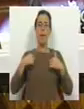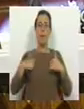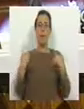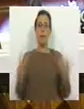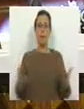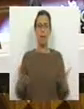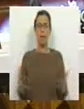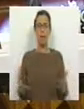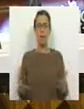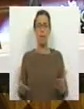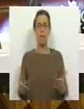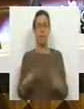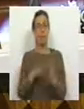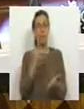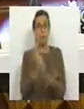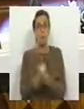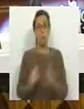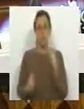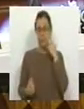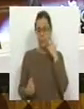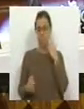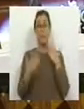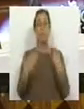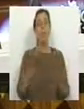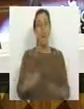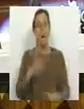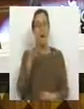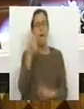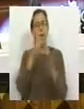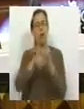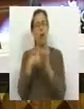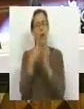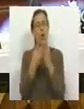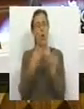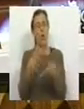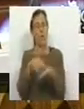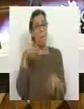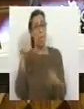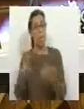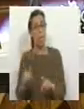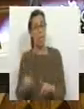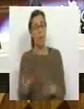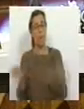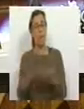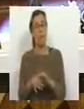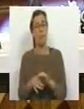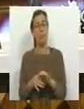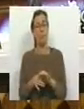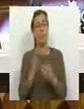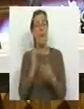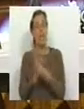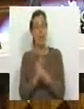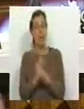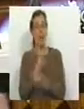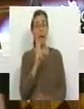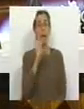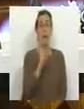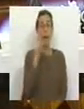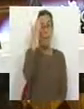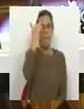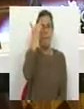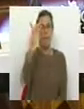capacidade para o concluir. Neste momento temos dois projetos de resolução no Parlamento sobre o arquivo da